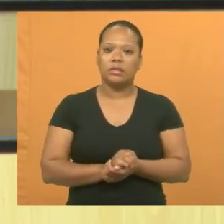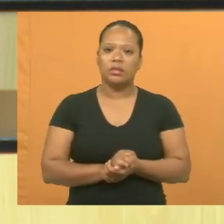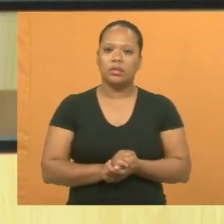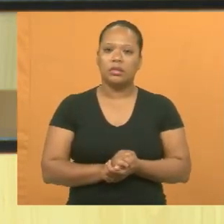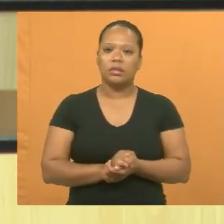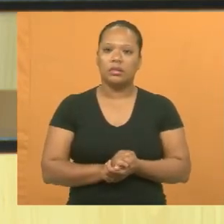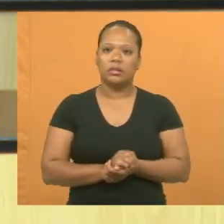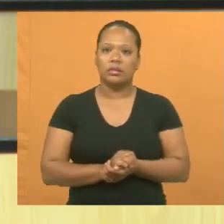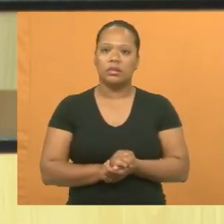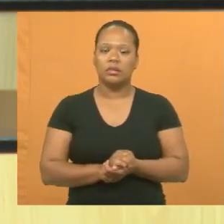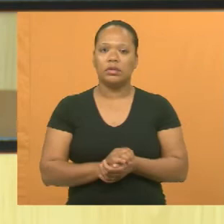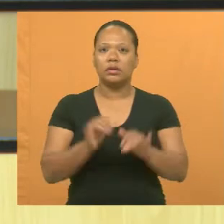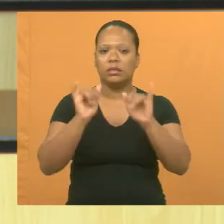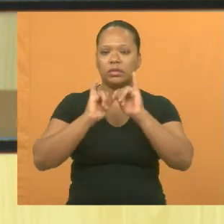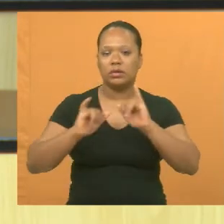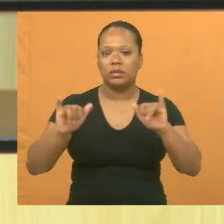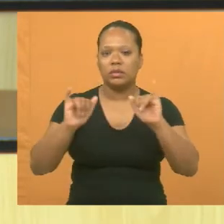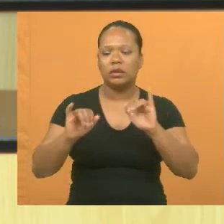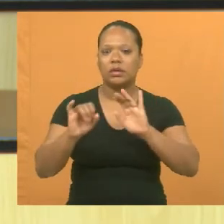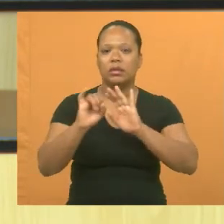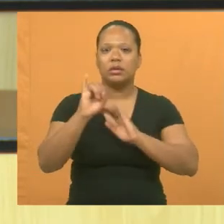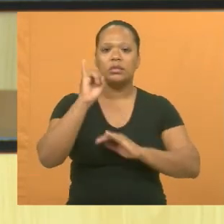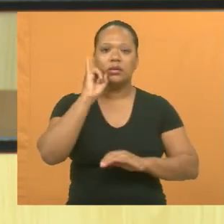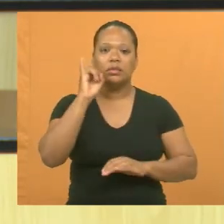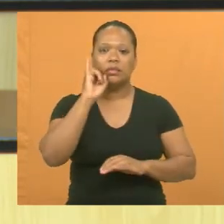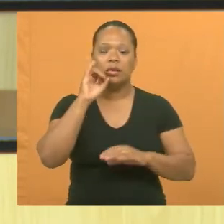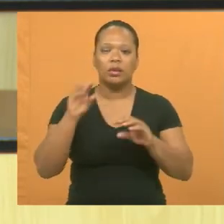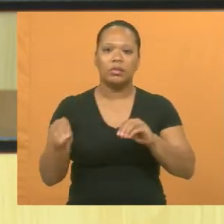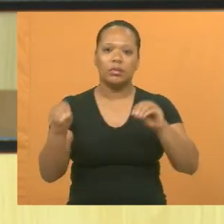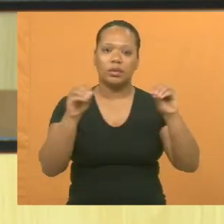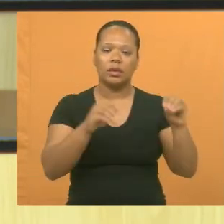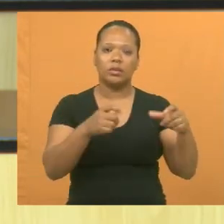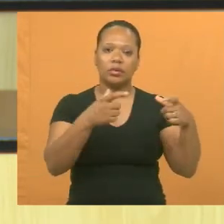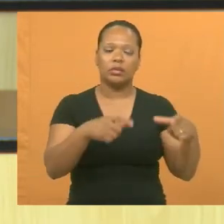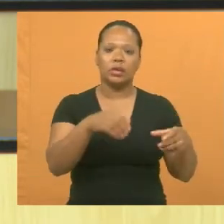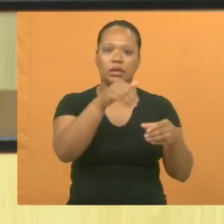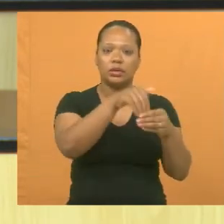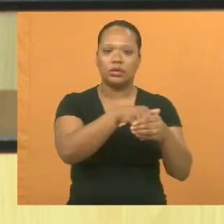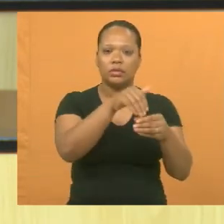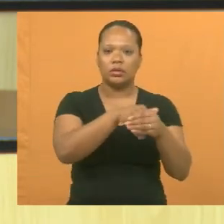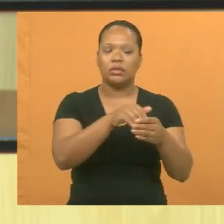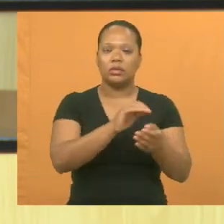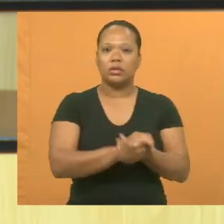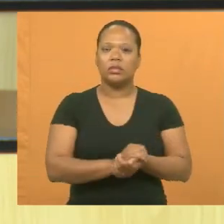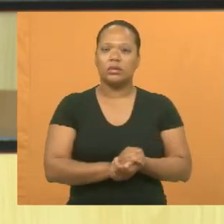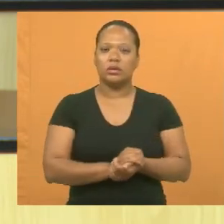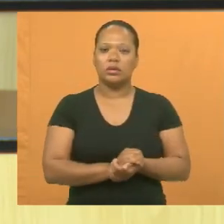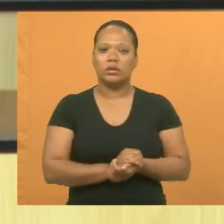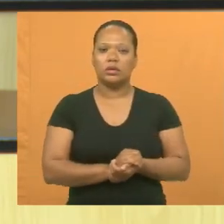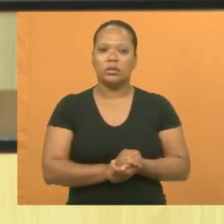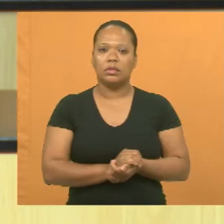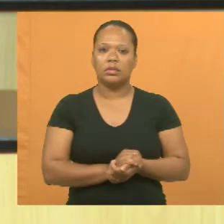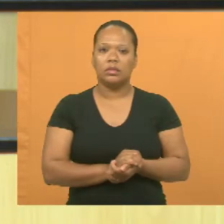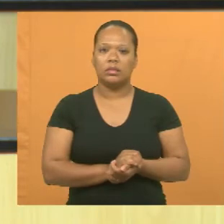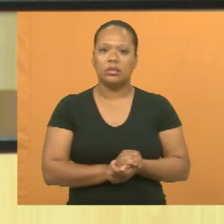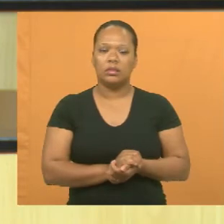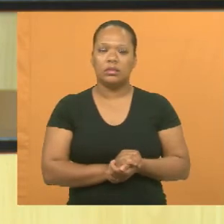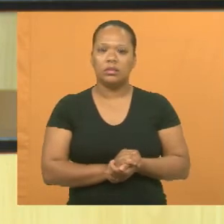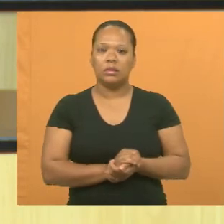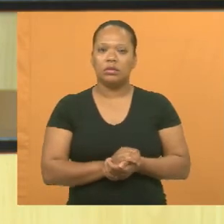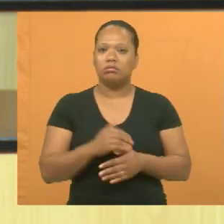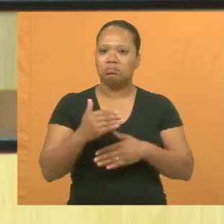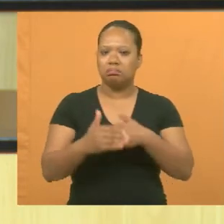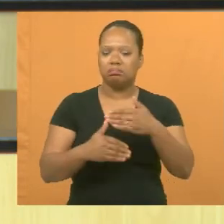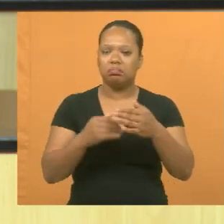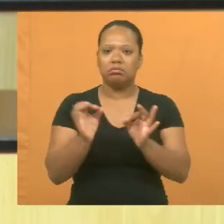medidas com vistas à divulgação da informação de mudanças de locais de votação. Considerando o singular